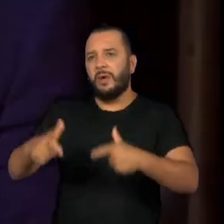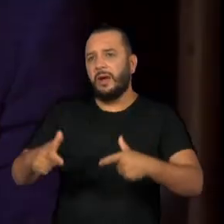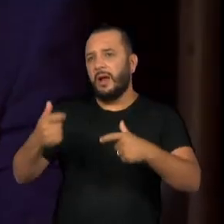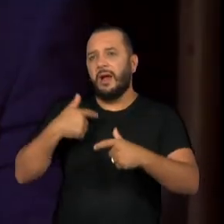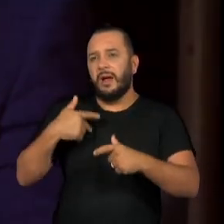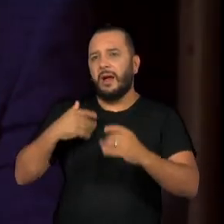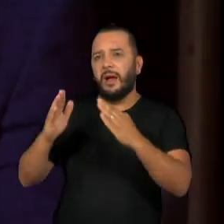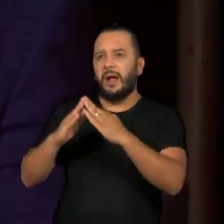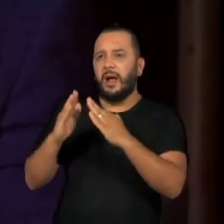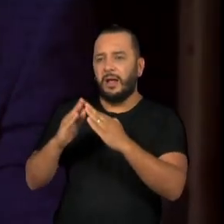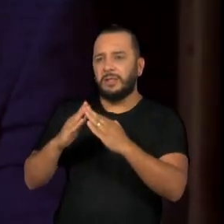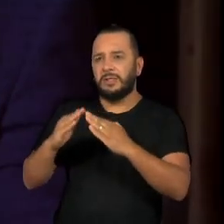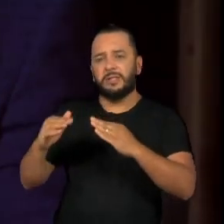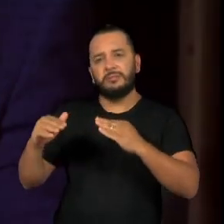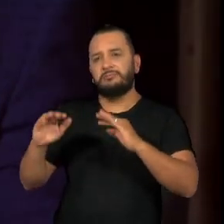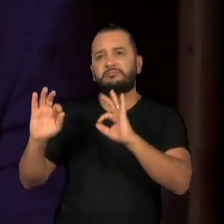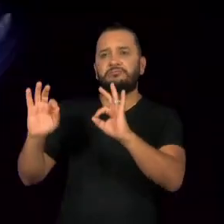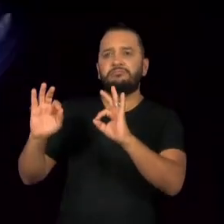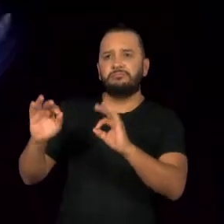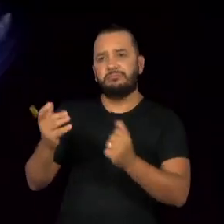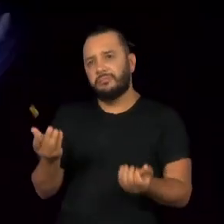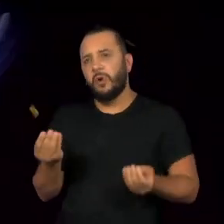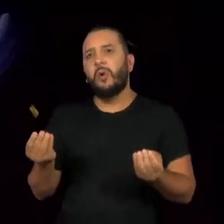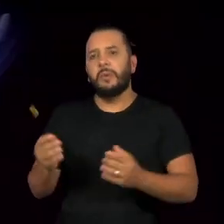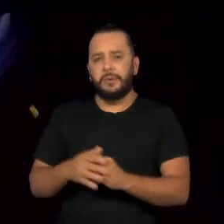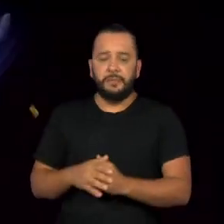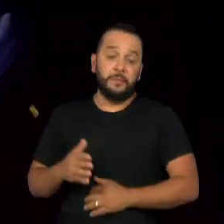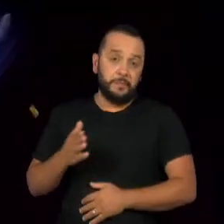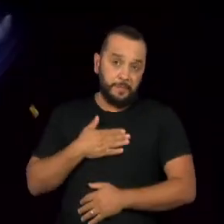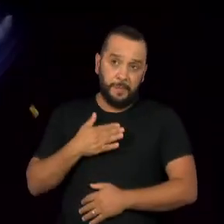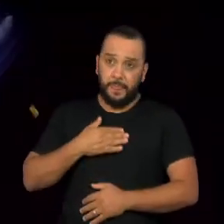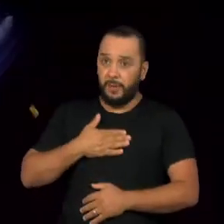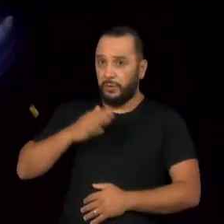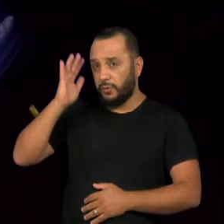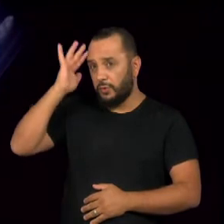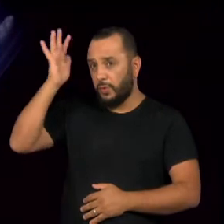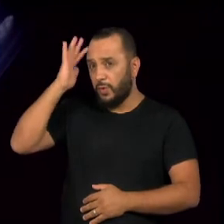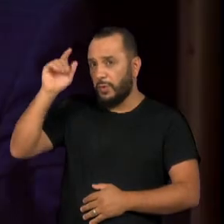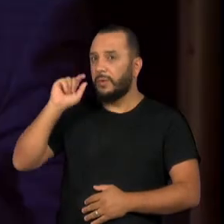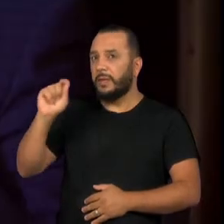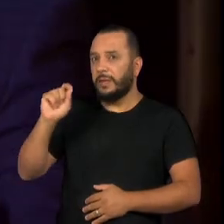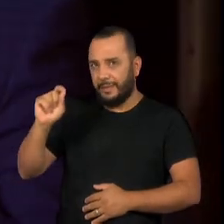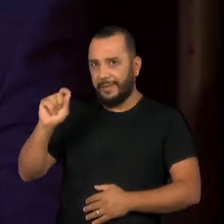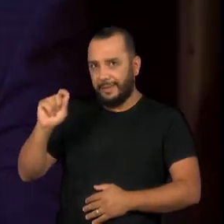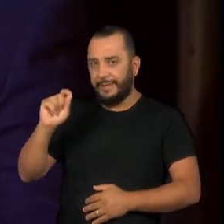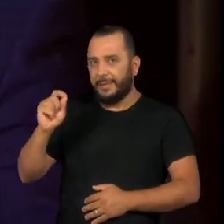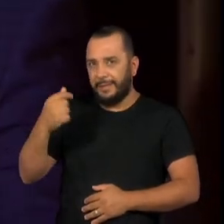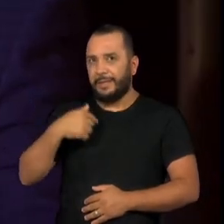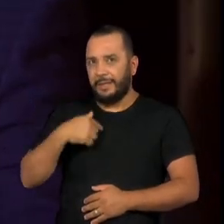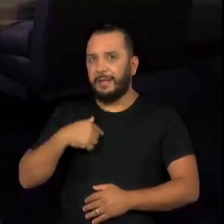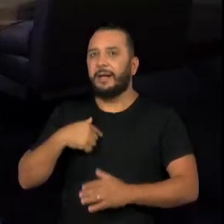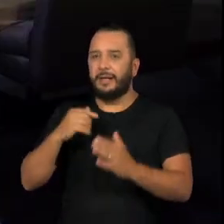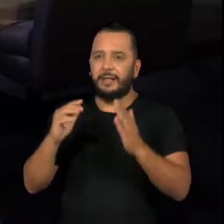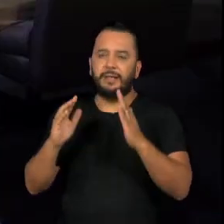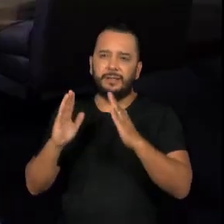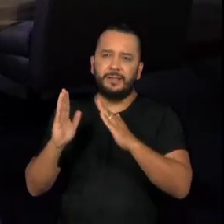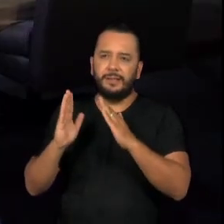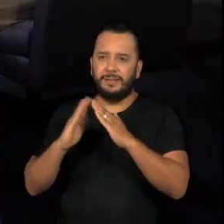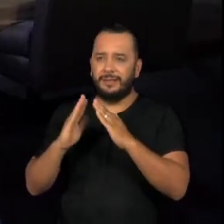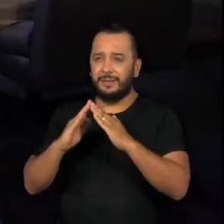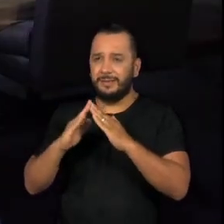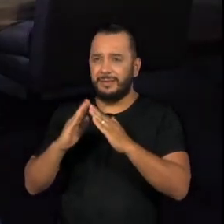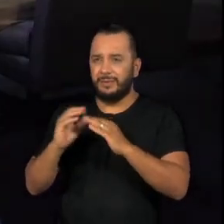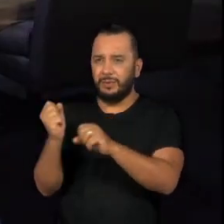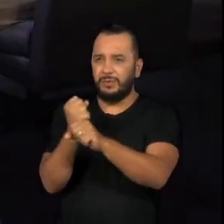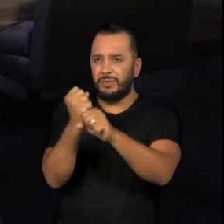favela a publicação de favela o meu sonho é que a gente tem um déficit Habitacional em